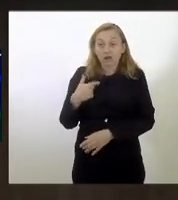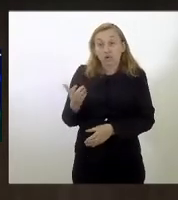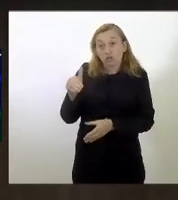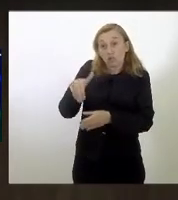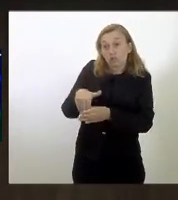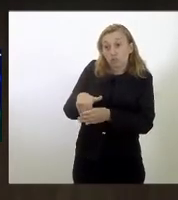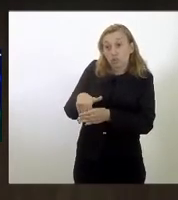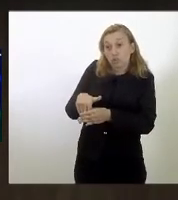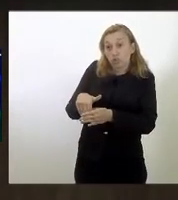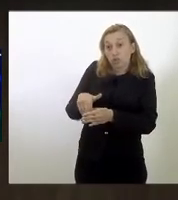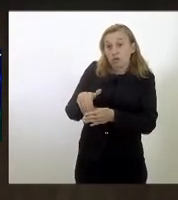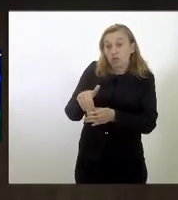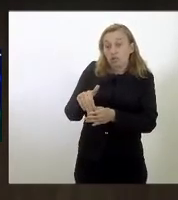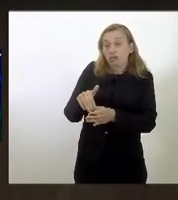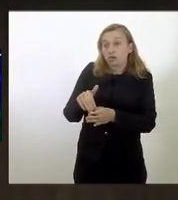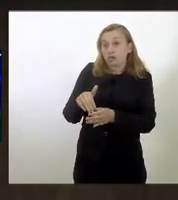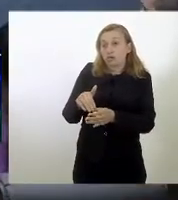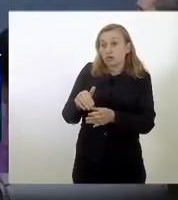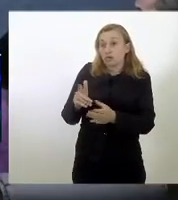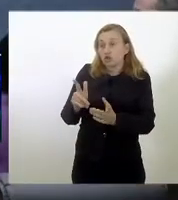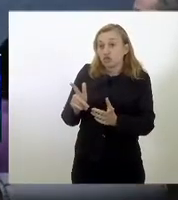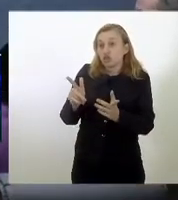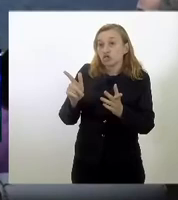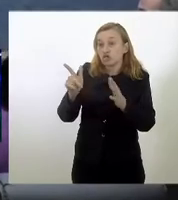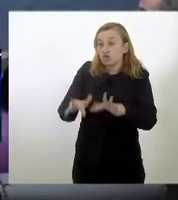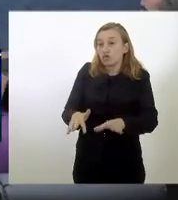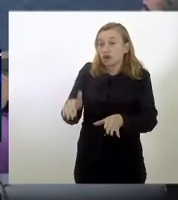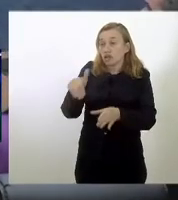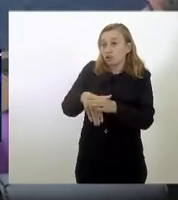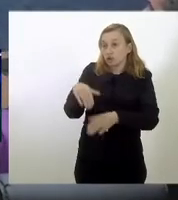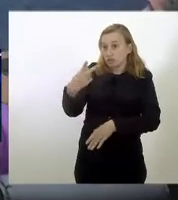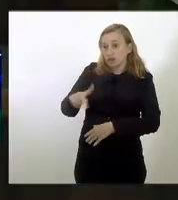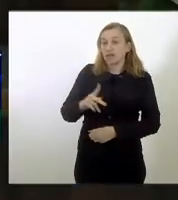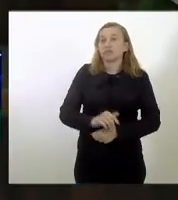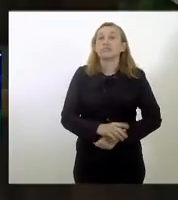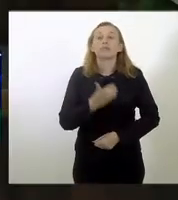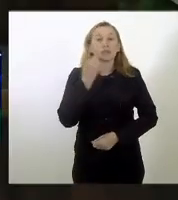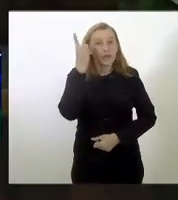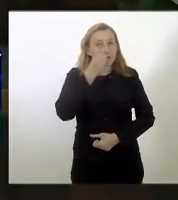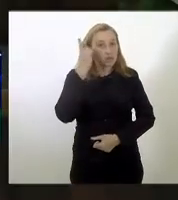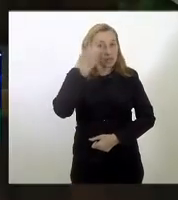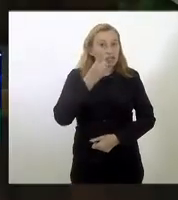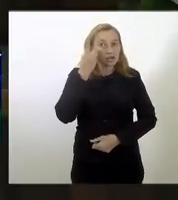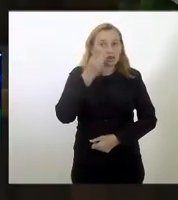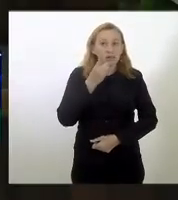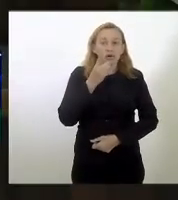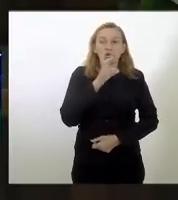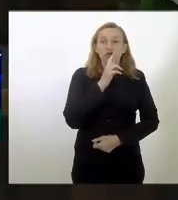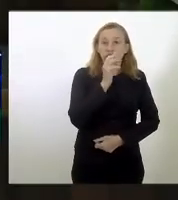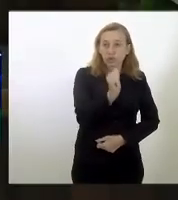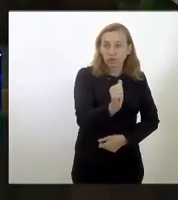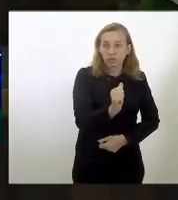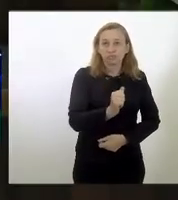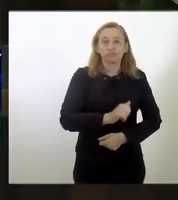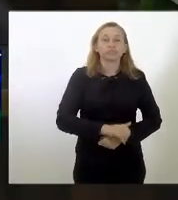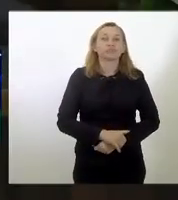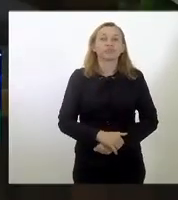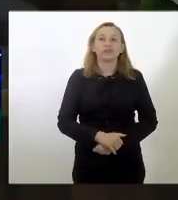da divergência dele. Muito obrigado. Ok. Deputado Rodrigo Amorim.